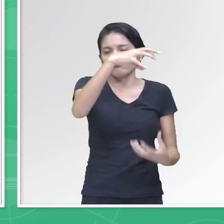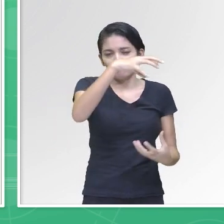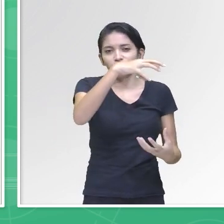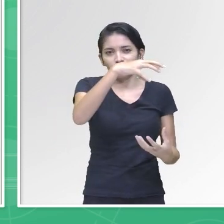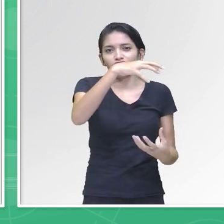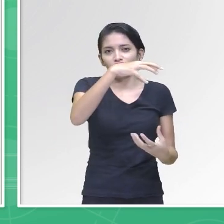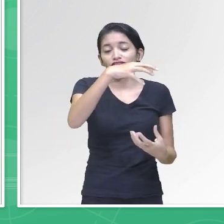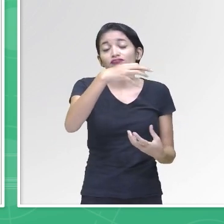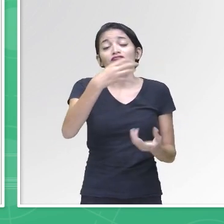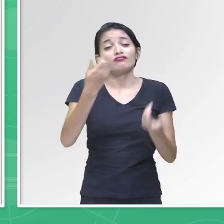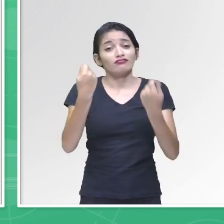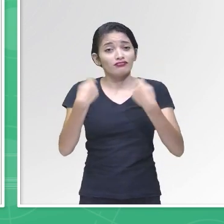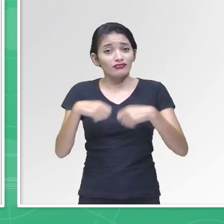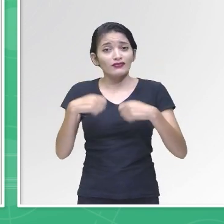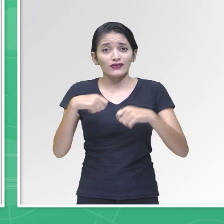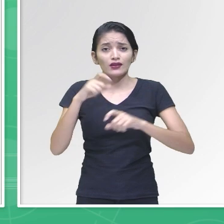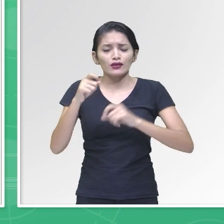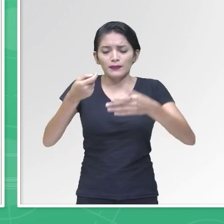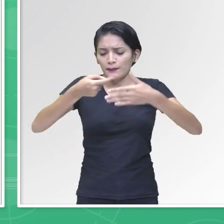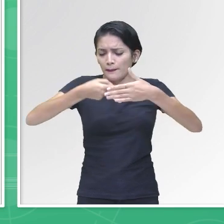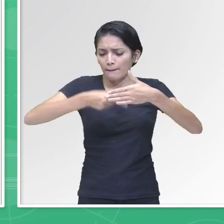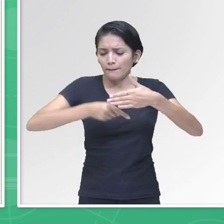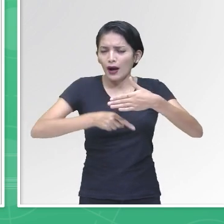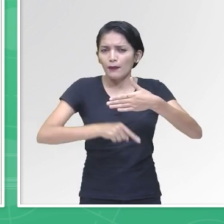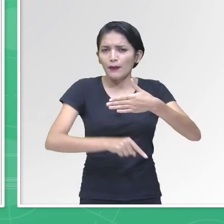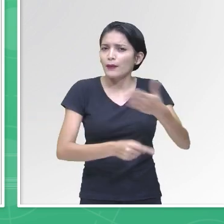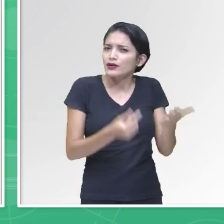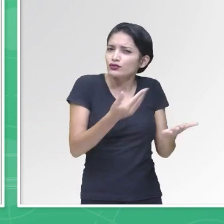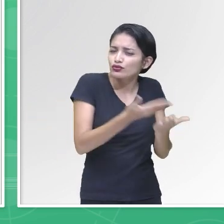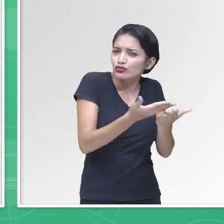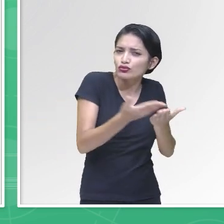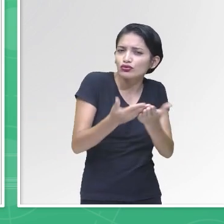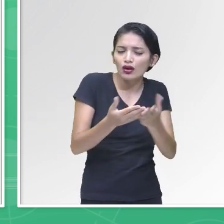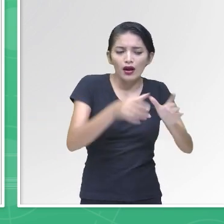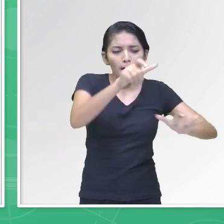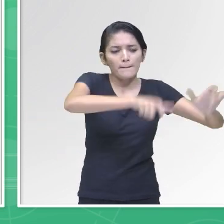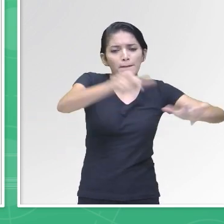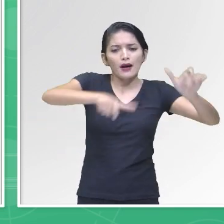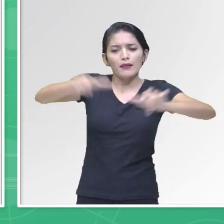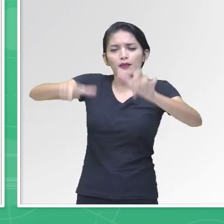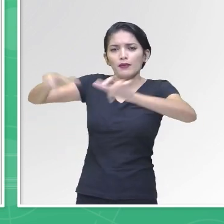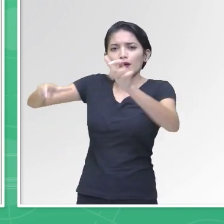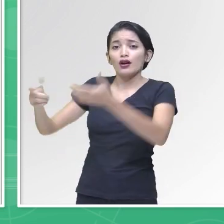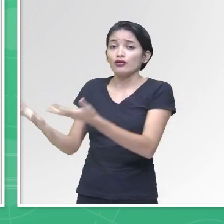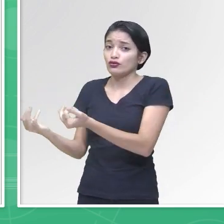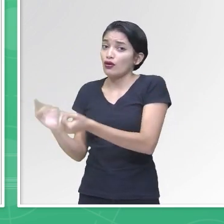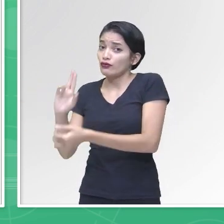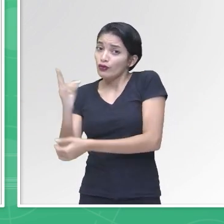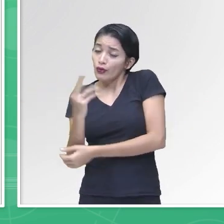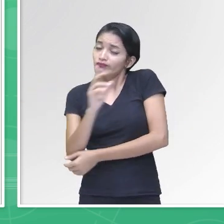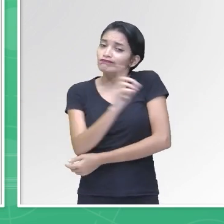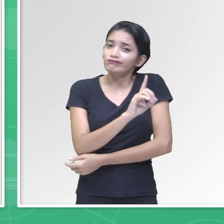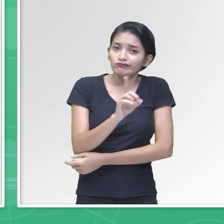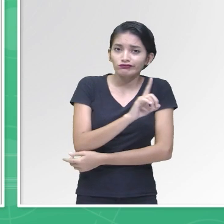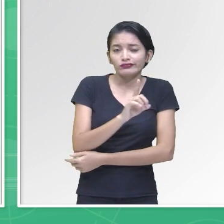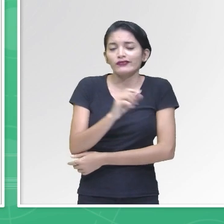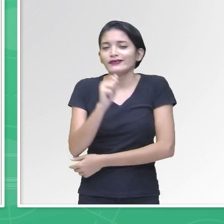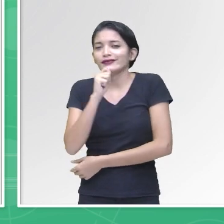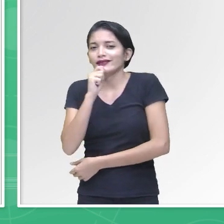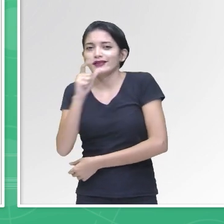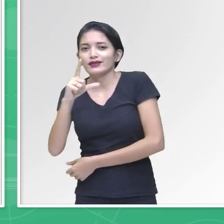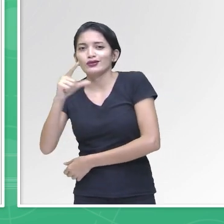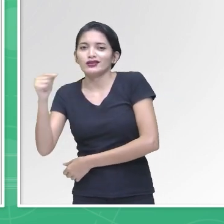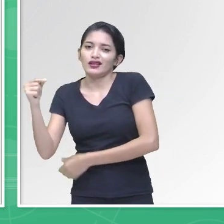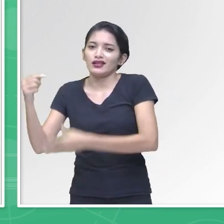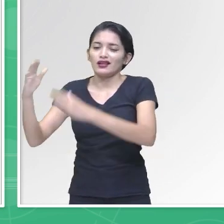fazendo-se necessário o aprofundamento do estudo sobre as pessoas, jovens ou não, que não saíram da